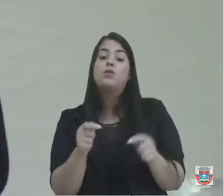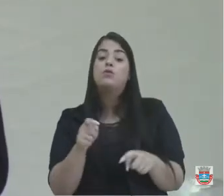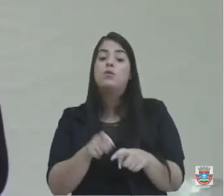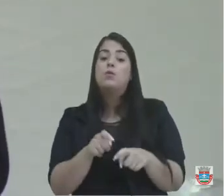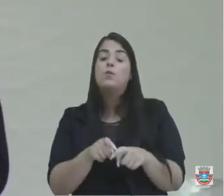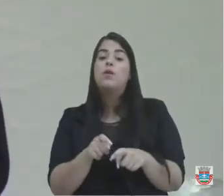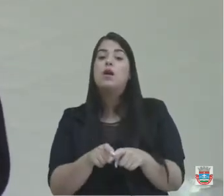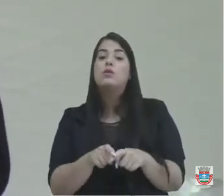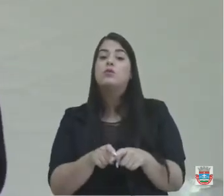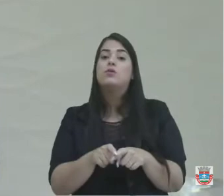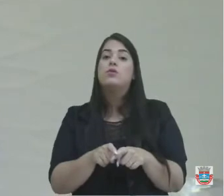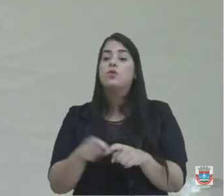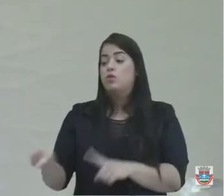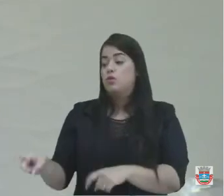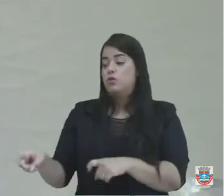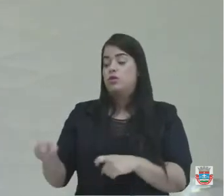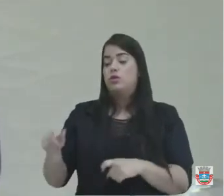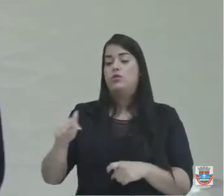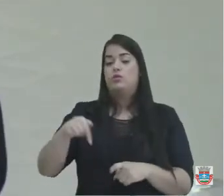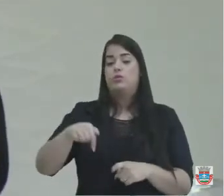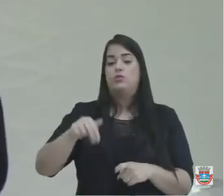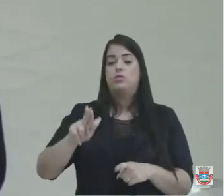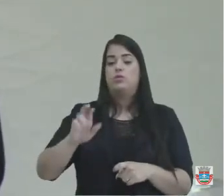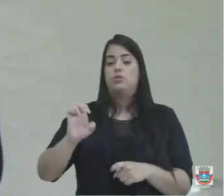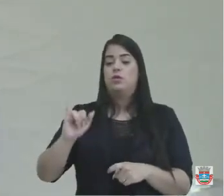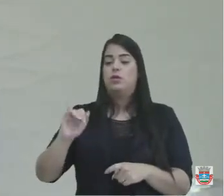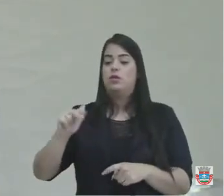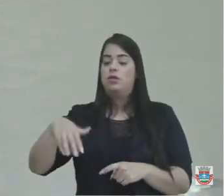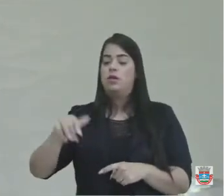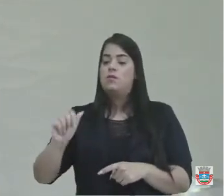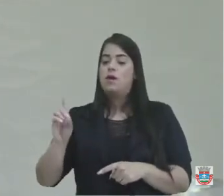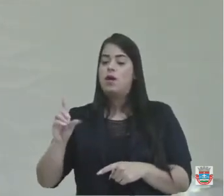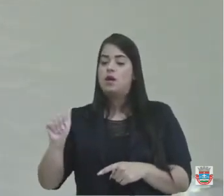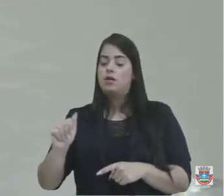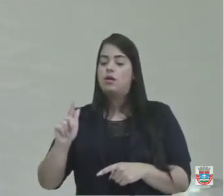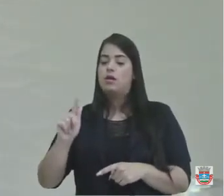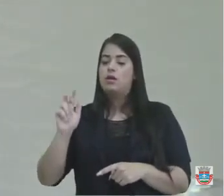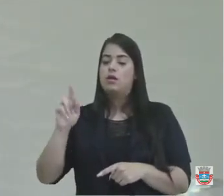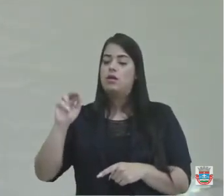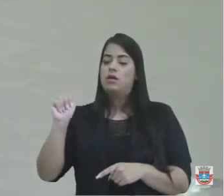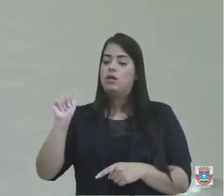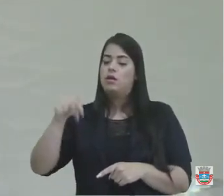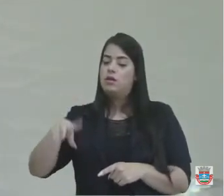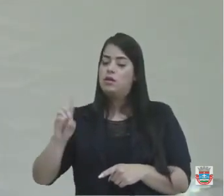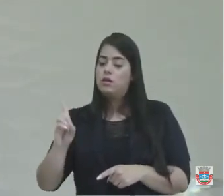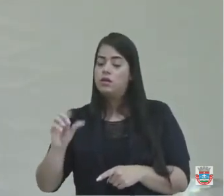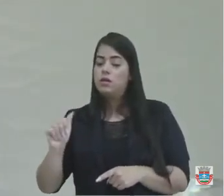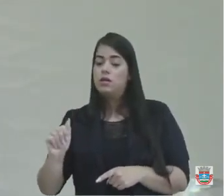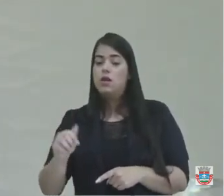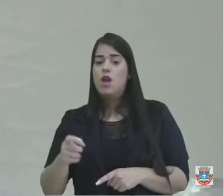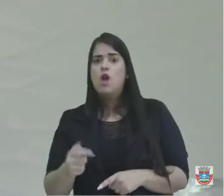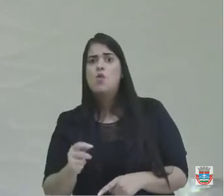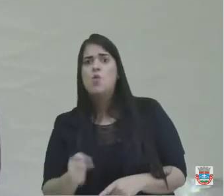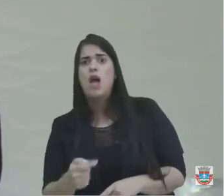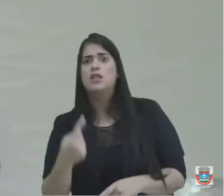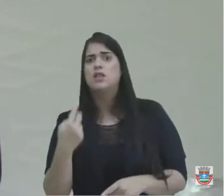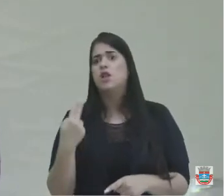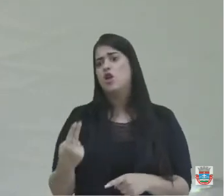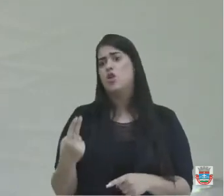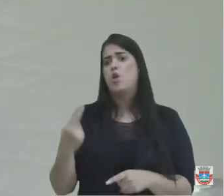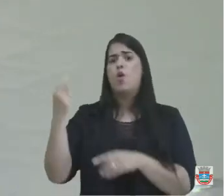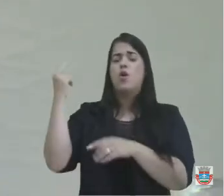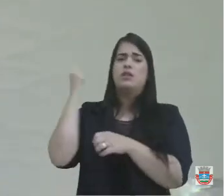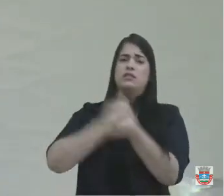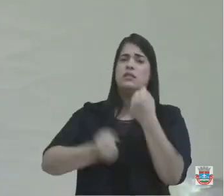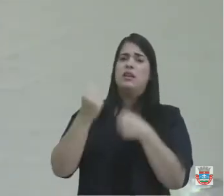metro de queimada grande também juntamente com a secretária organismo que já faz fazer quase dois anos que